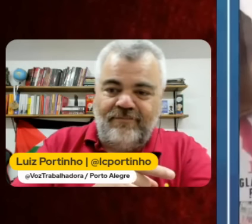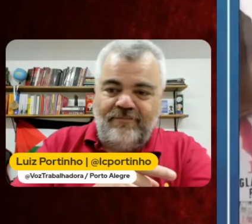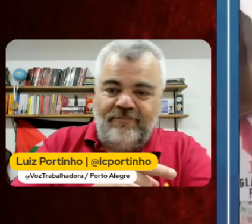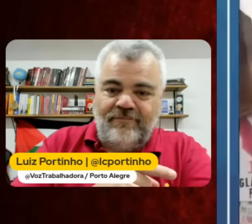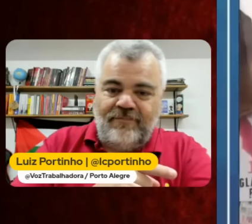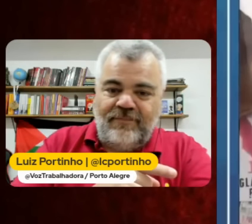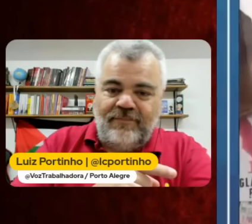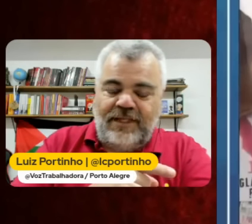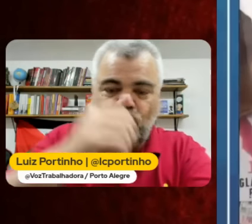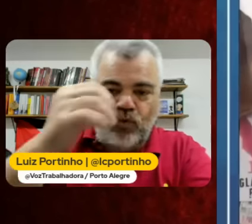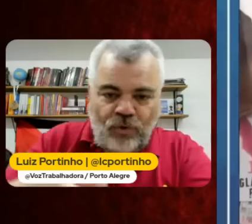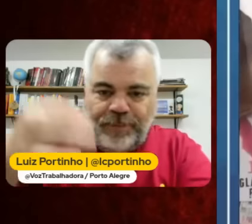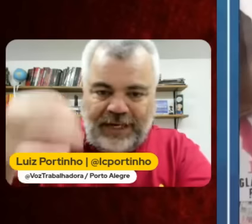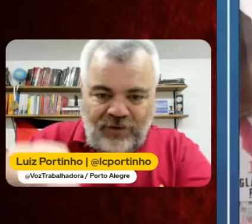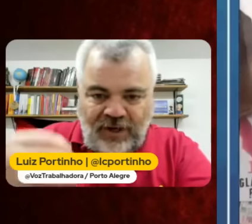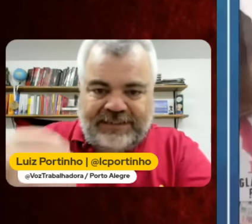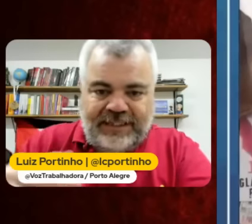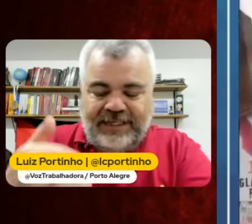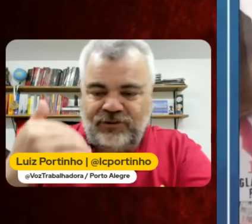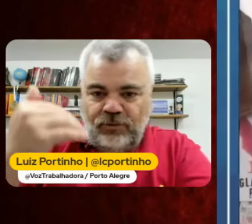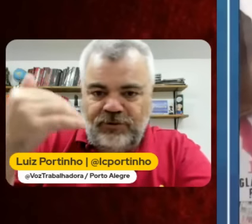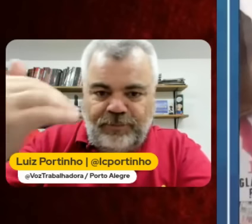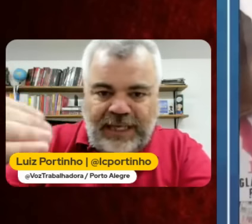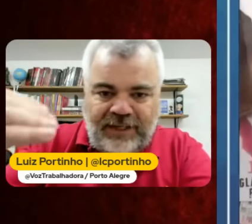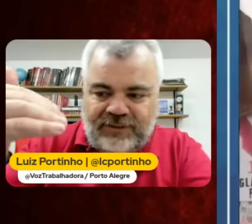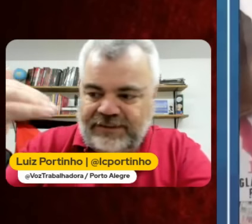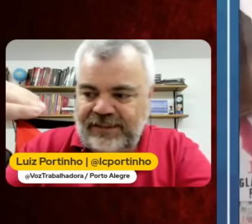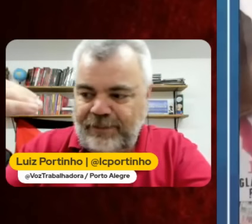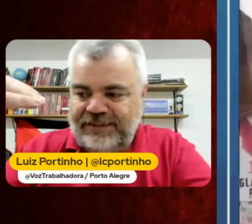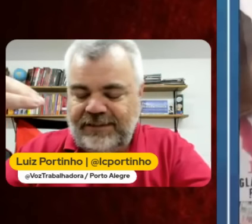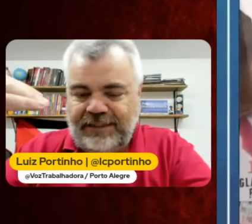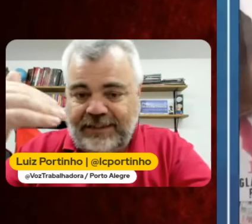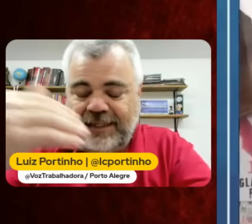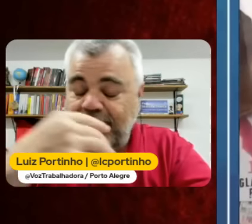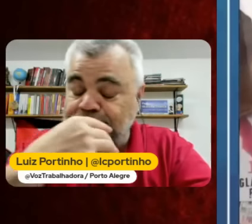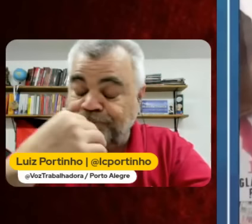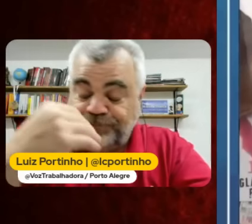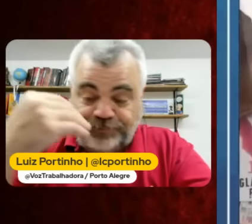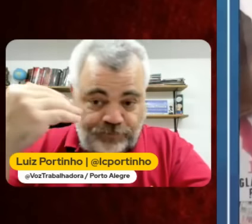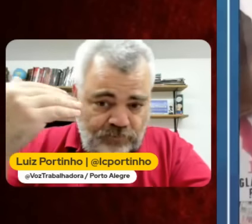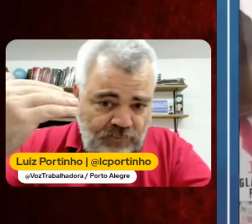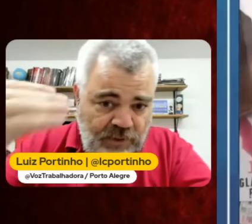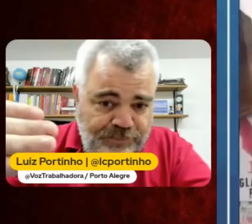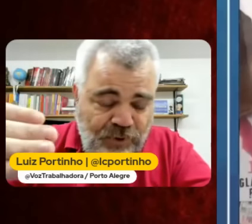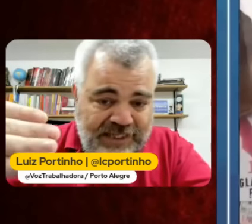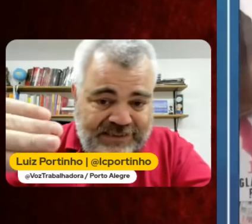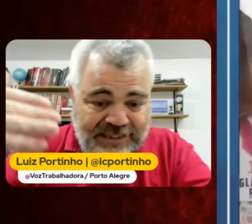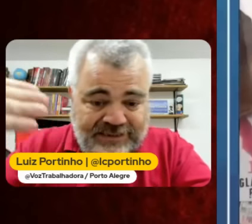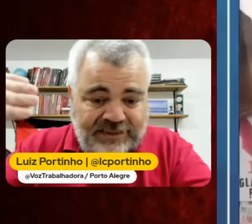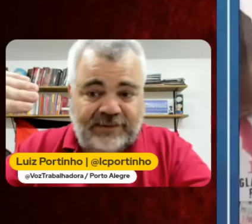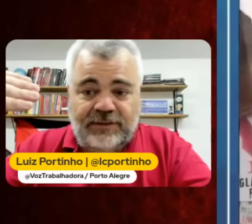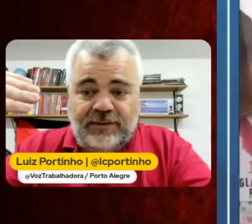testemunhos e cumpre a nós aqui que somos meios da Extrema da da